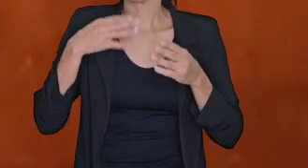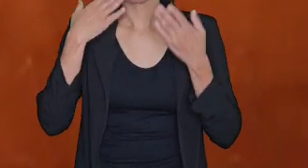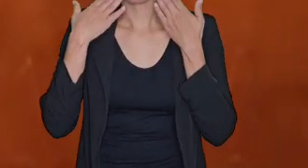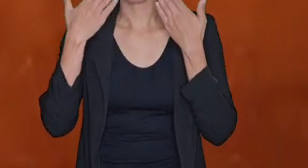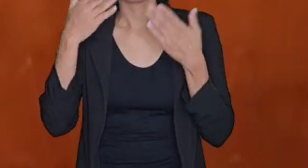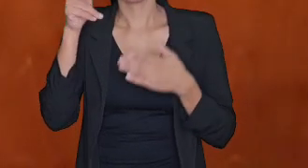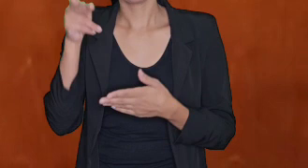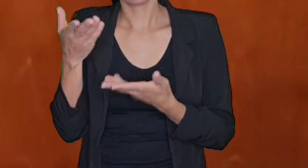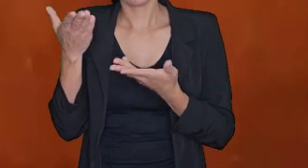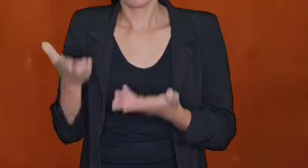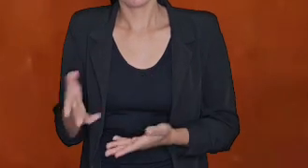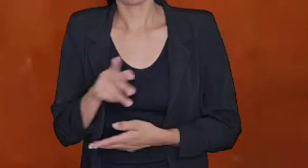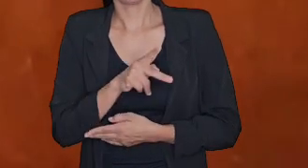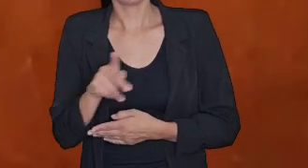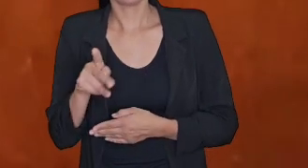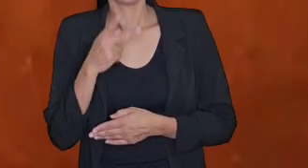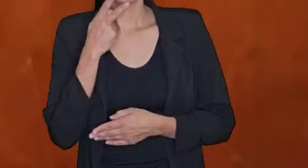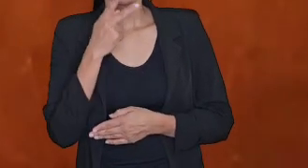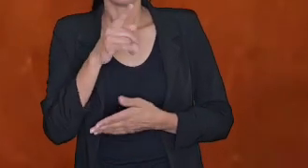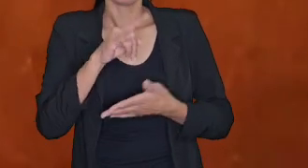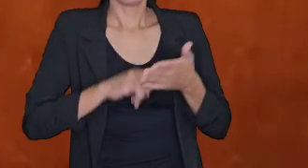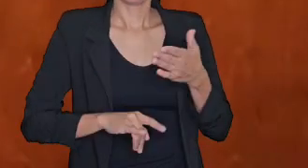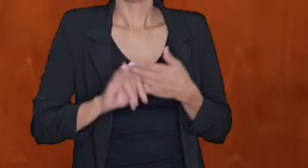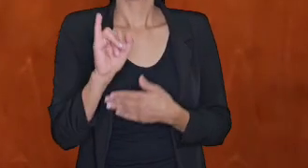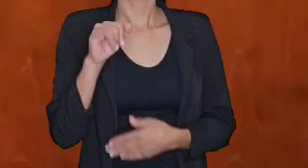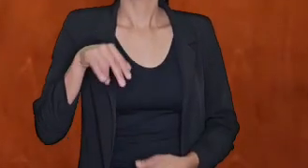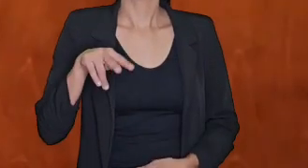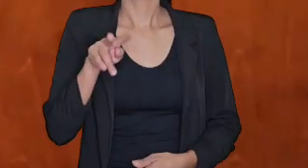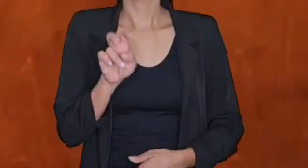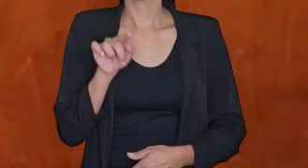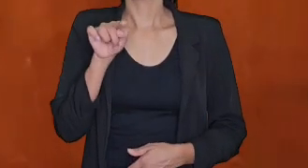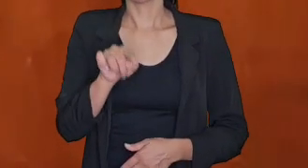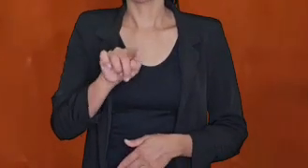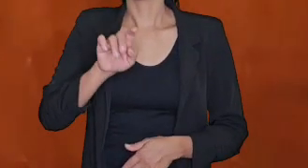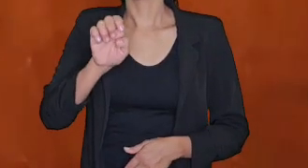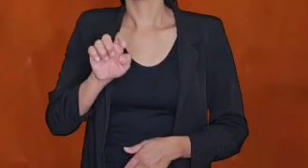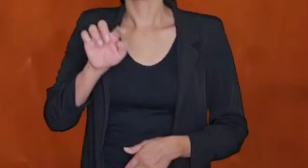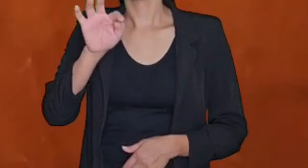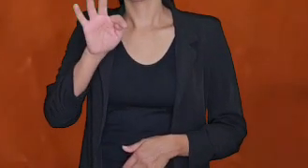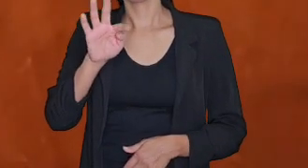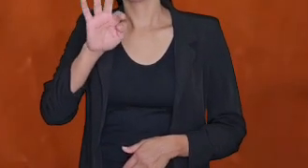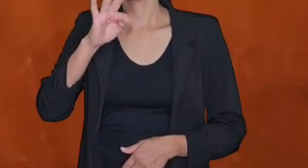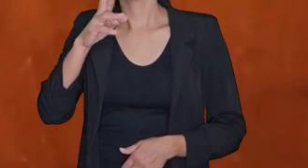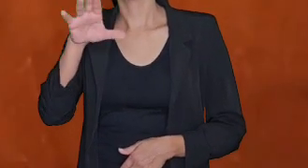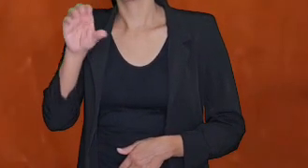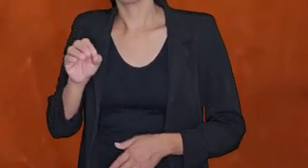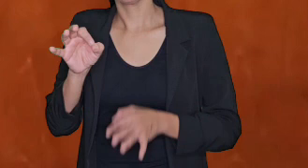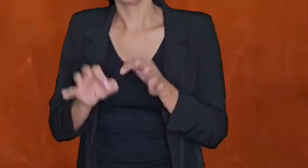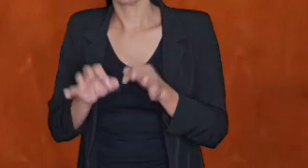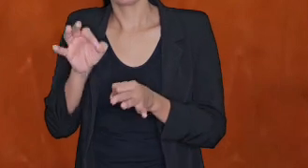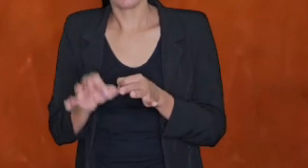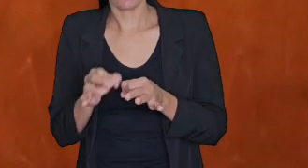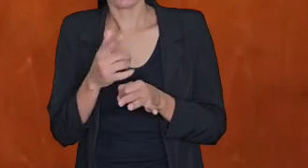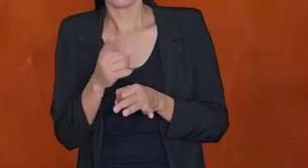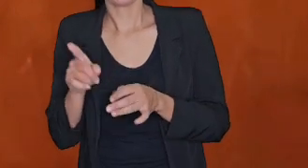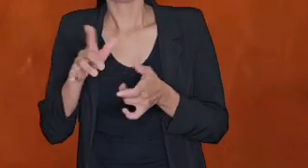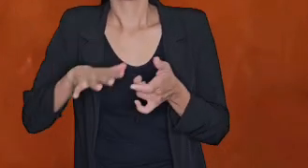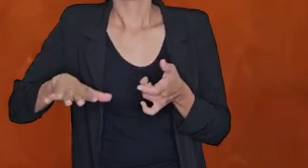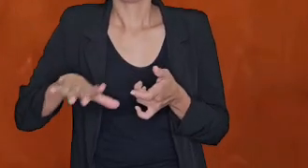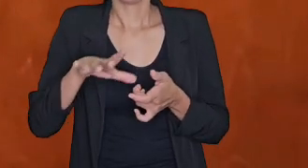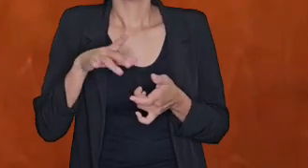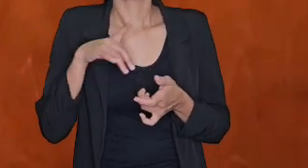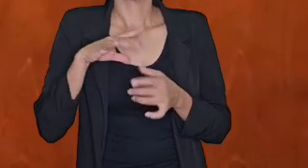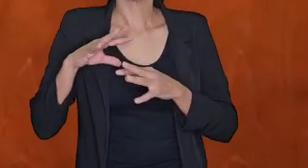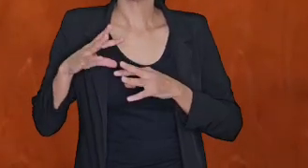fazendo questões aí sobre a apresentação do Hércules. Dizer que o inventário extrajudicial, além